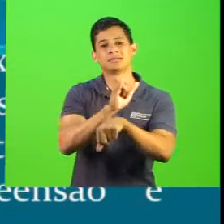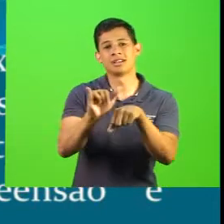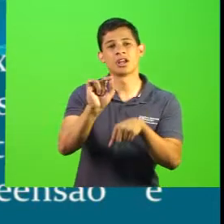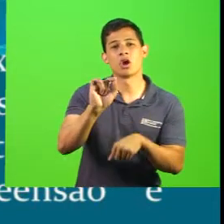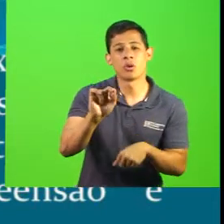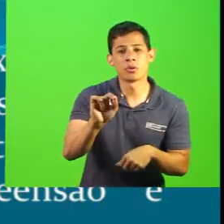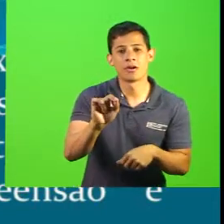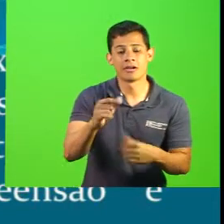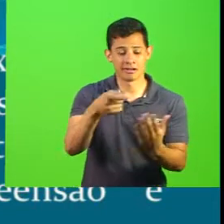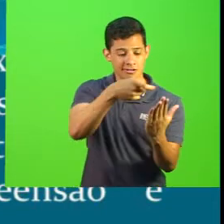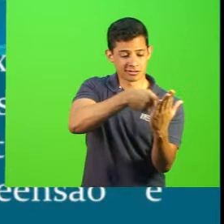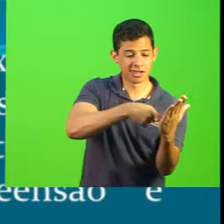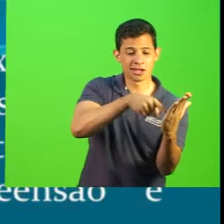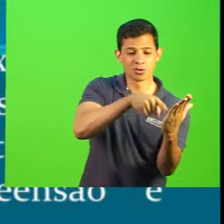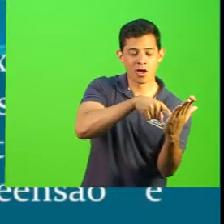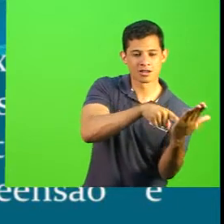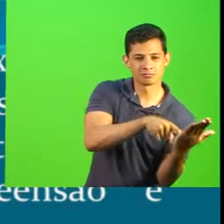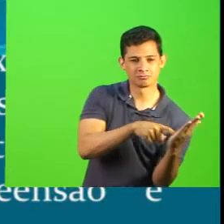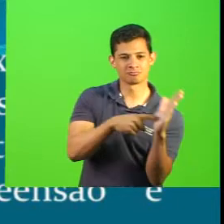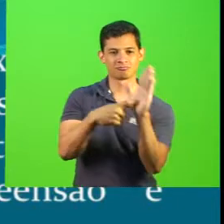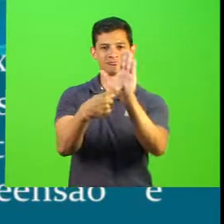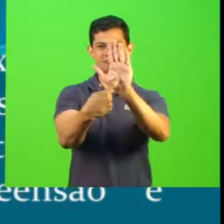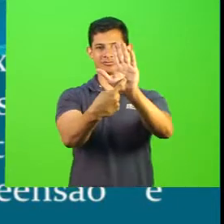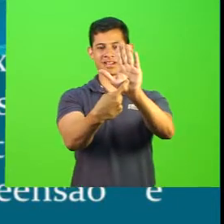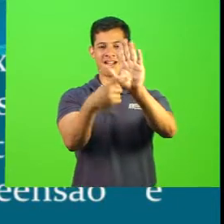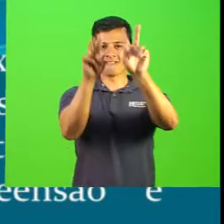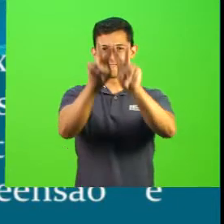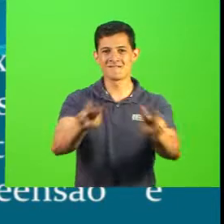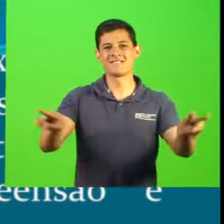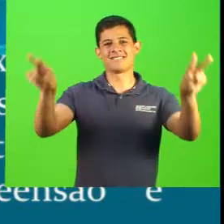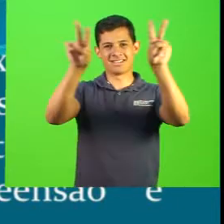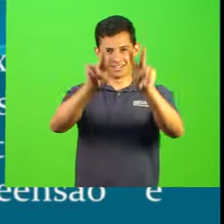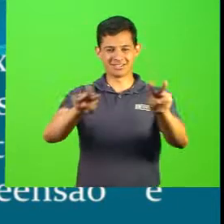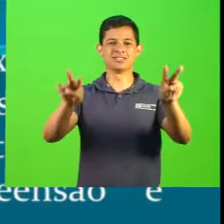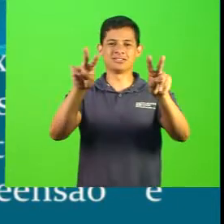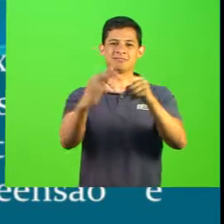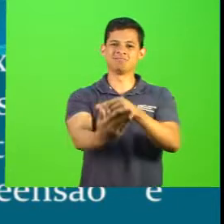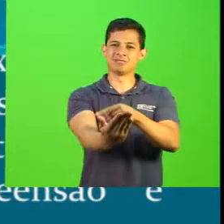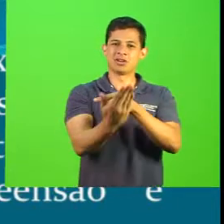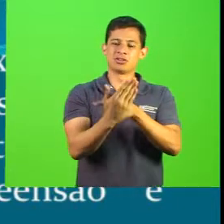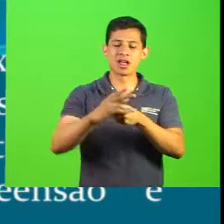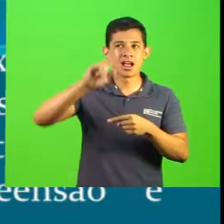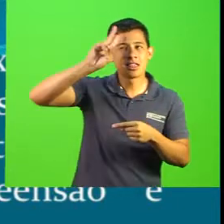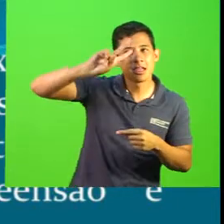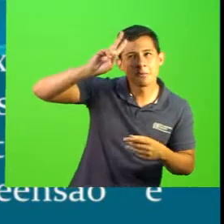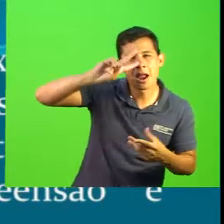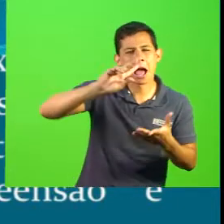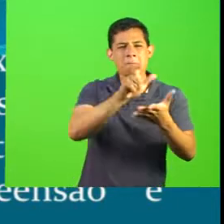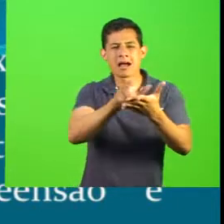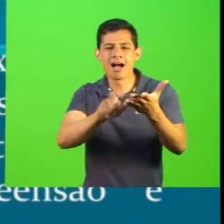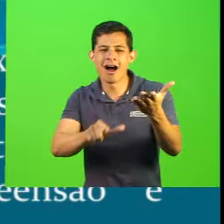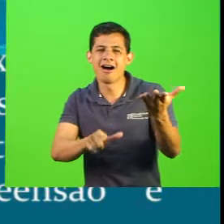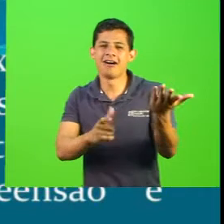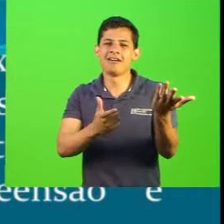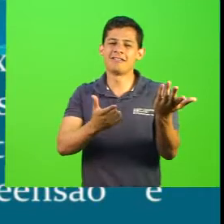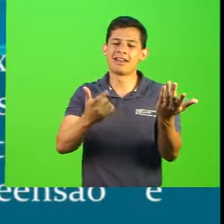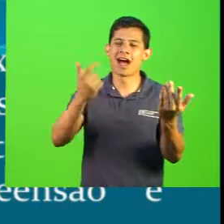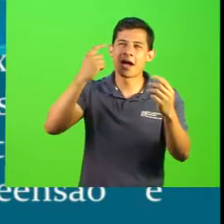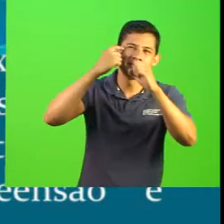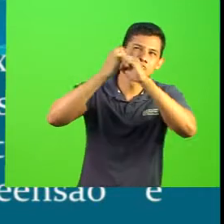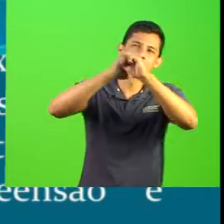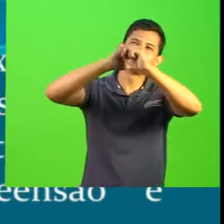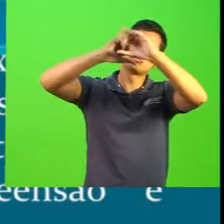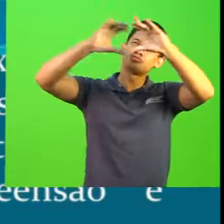Outra estratégia seria a representação visual do texto, que auxilia os leitores a entenderem, organizarem e lembrarem algumas